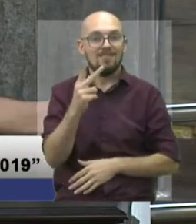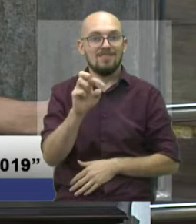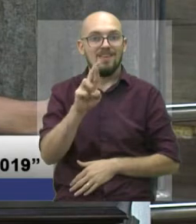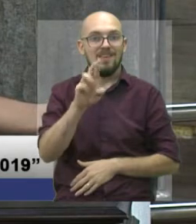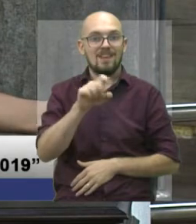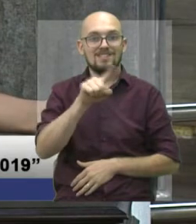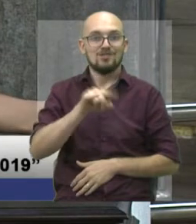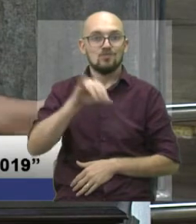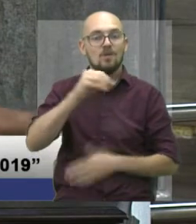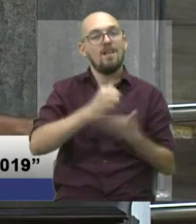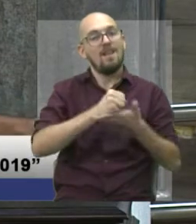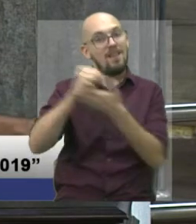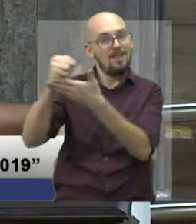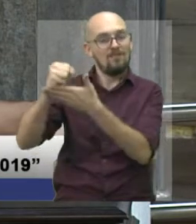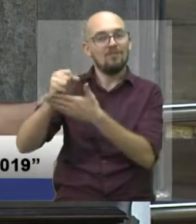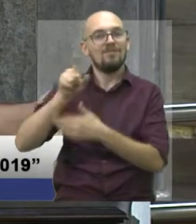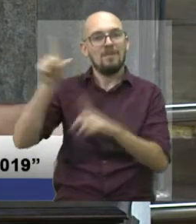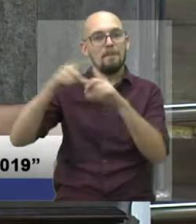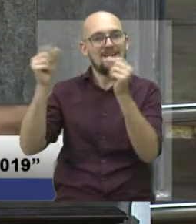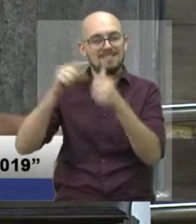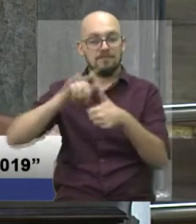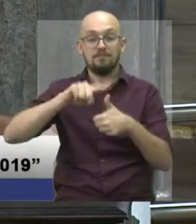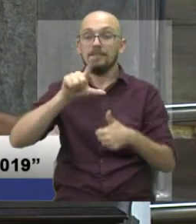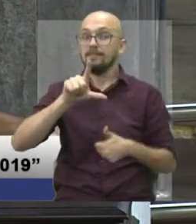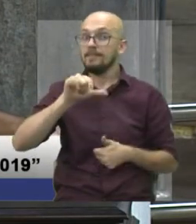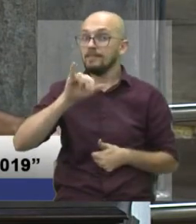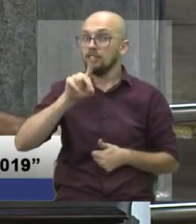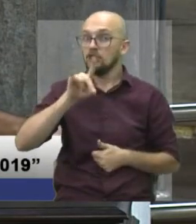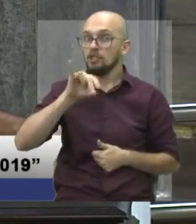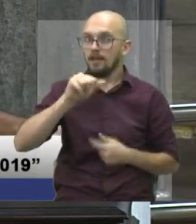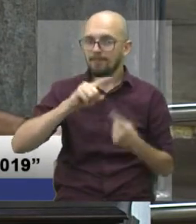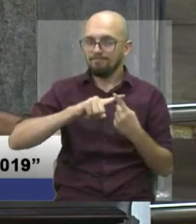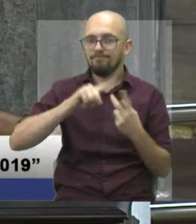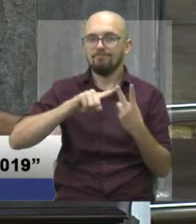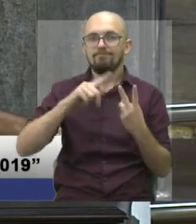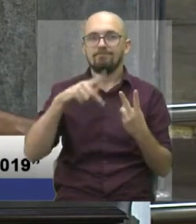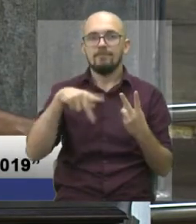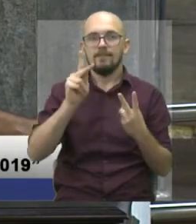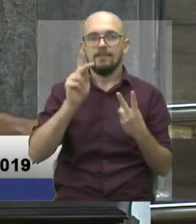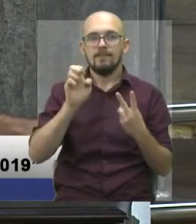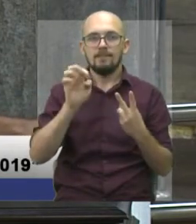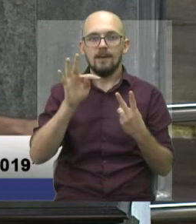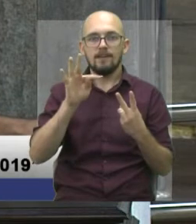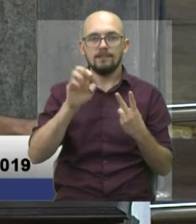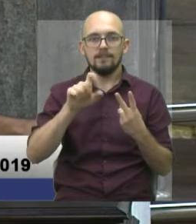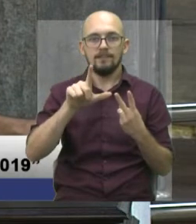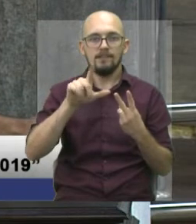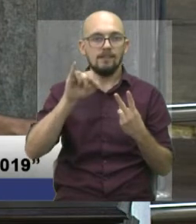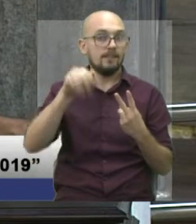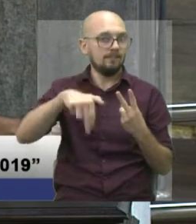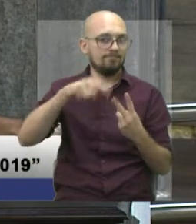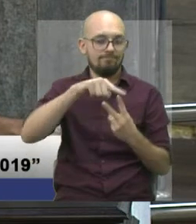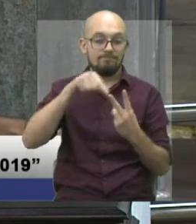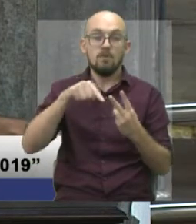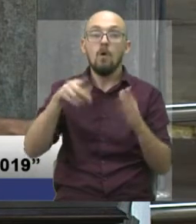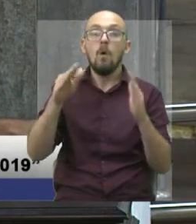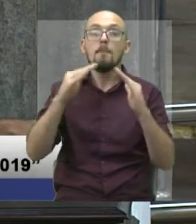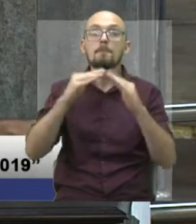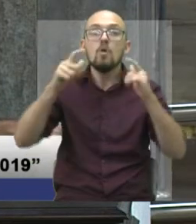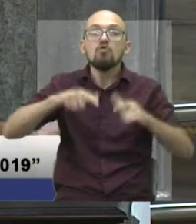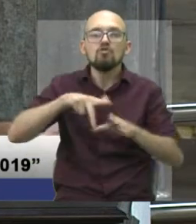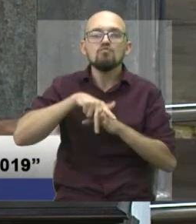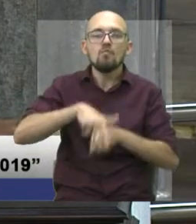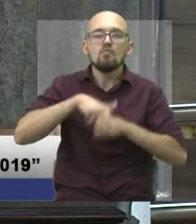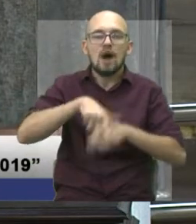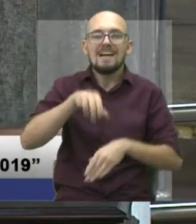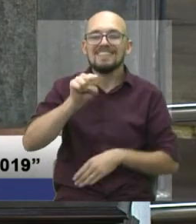Brasília, a Lídia e a Kathleen. São alunas lá do próprio bairro, do Padre Augusto Sani, e que viram na educação